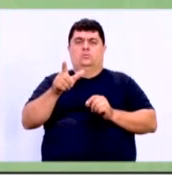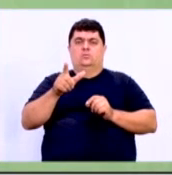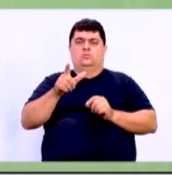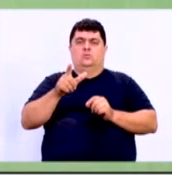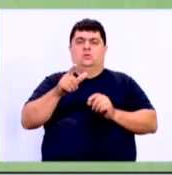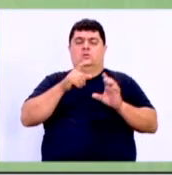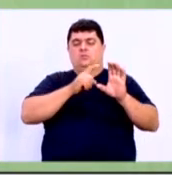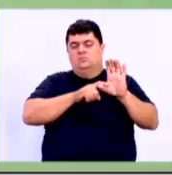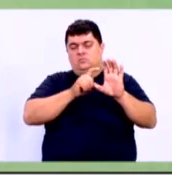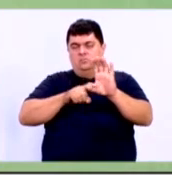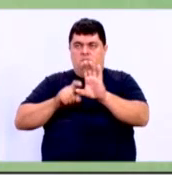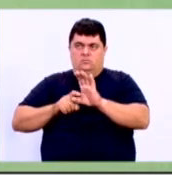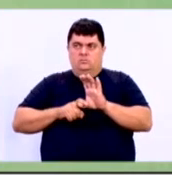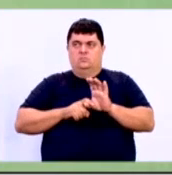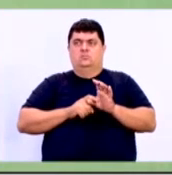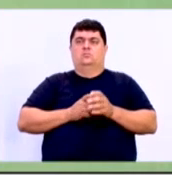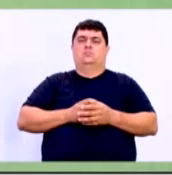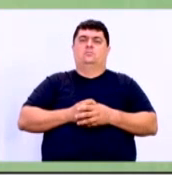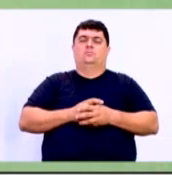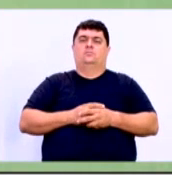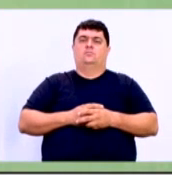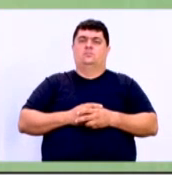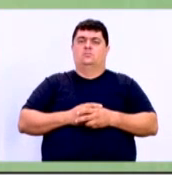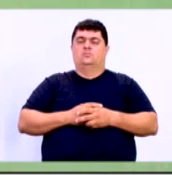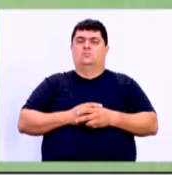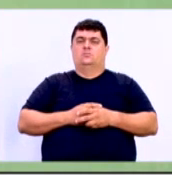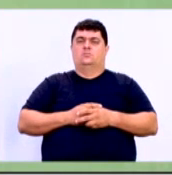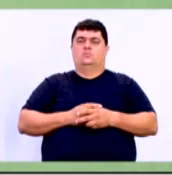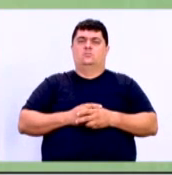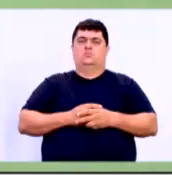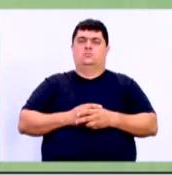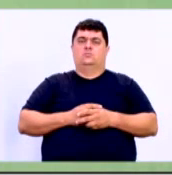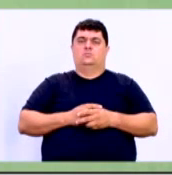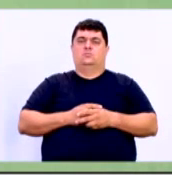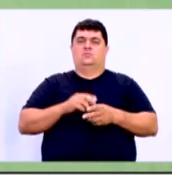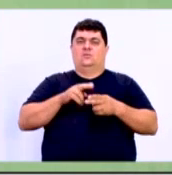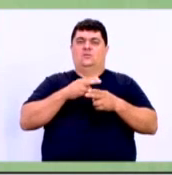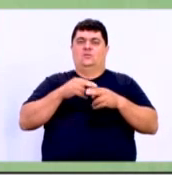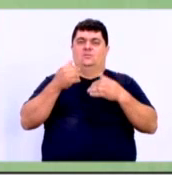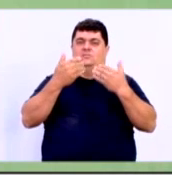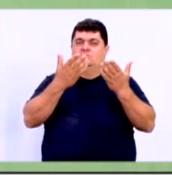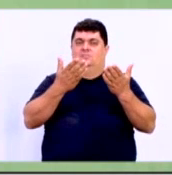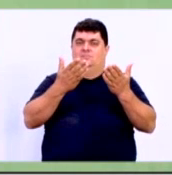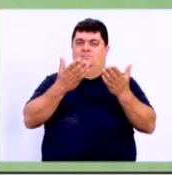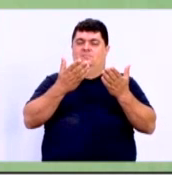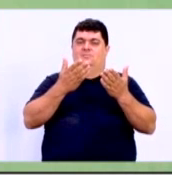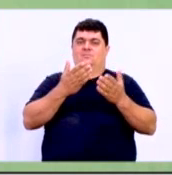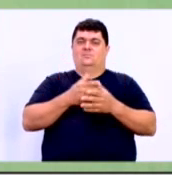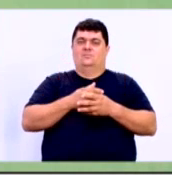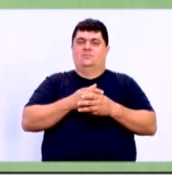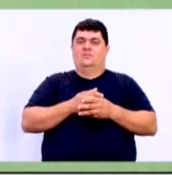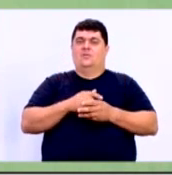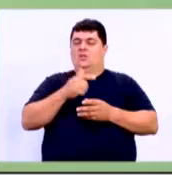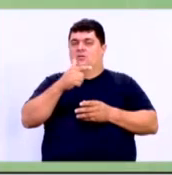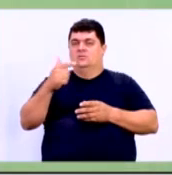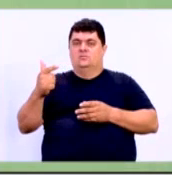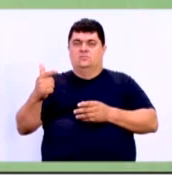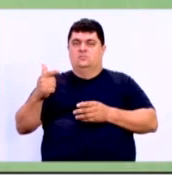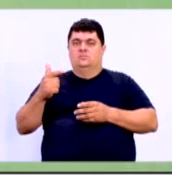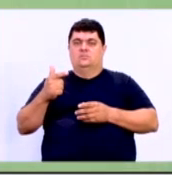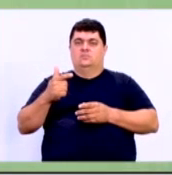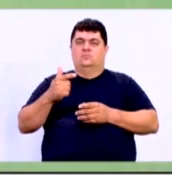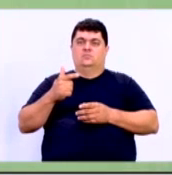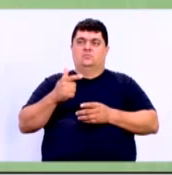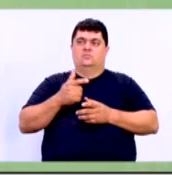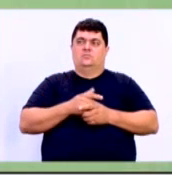as despesas. Muito bem. Gostei de ver. Tutor, chocolate. Não compõe a base de cálculo por